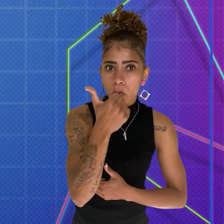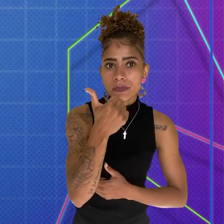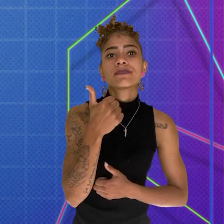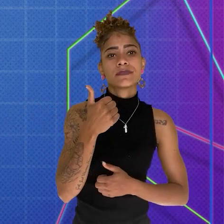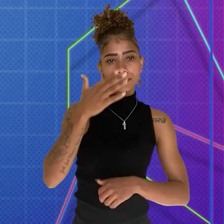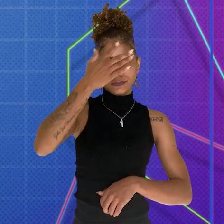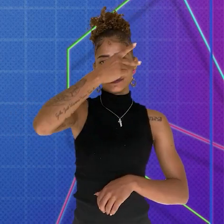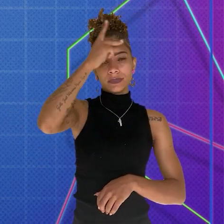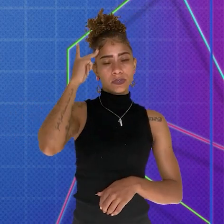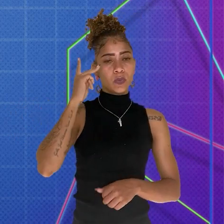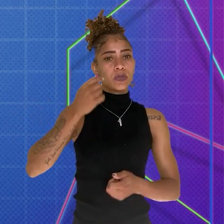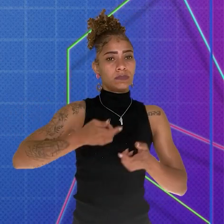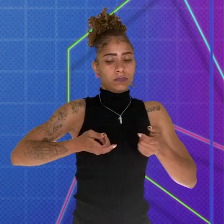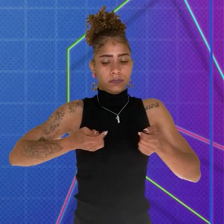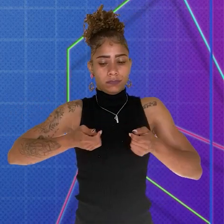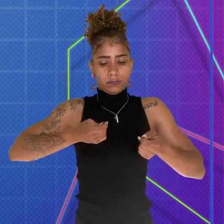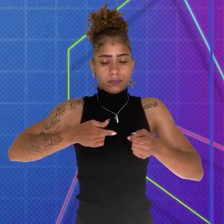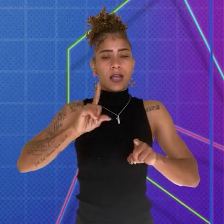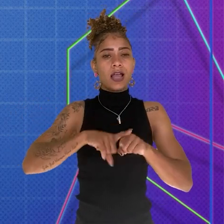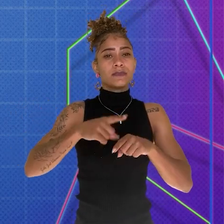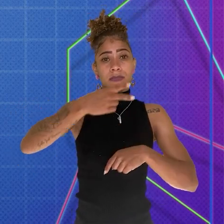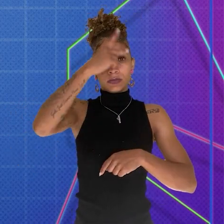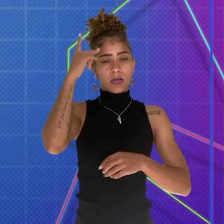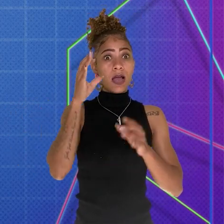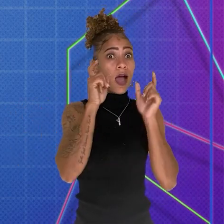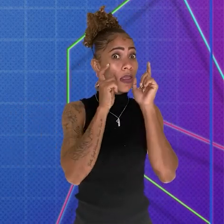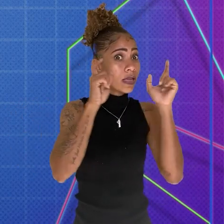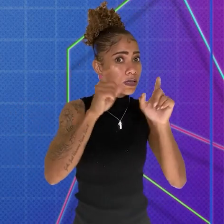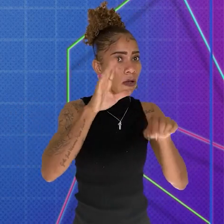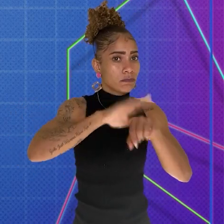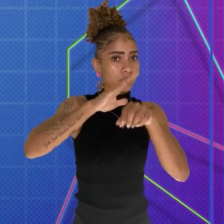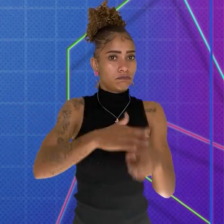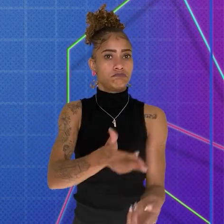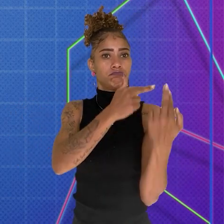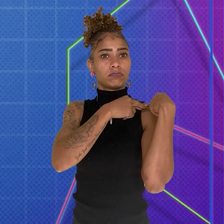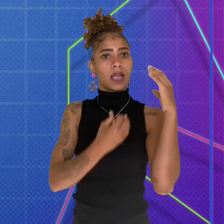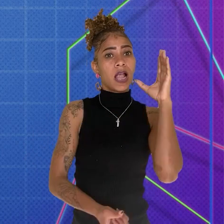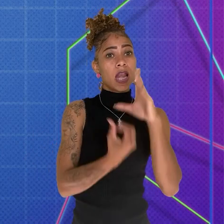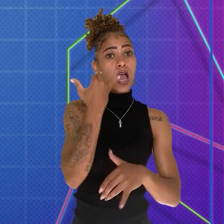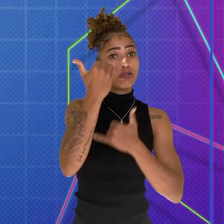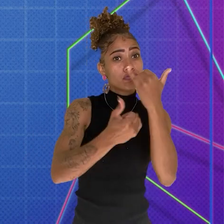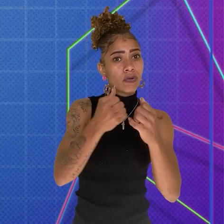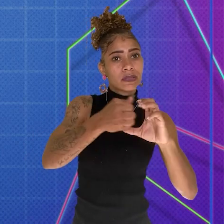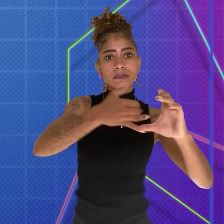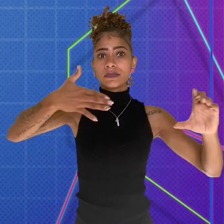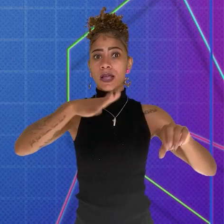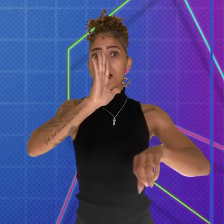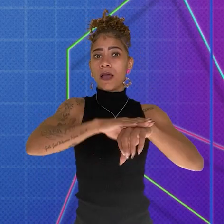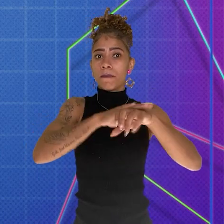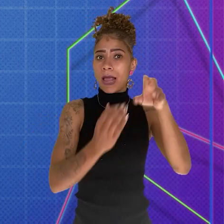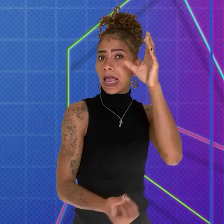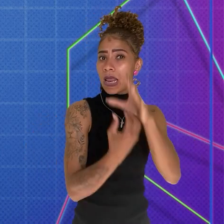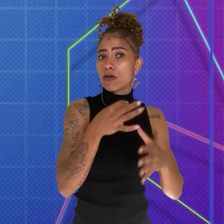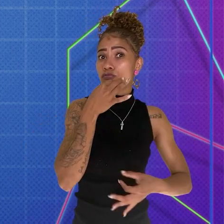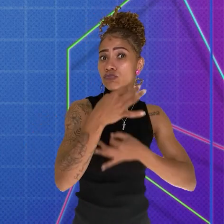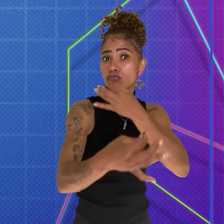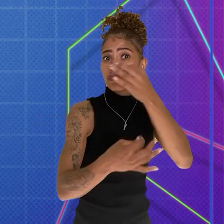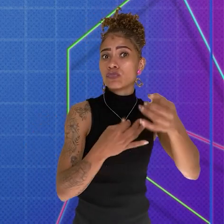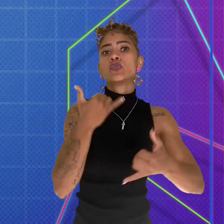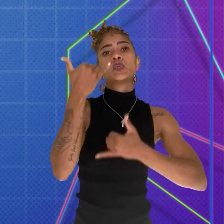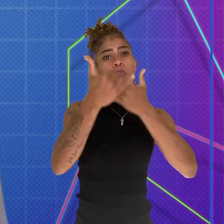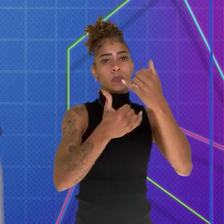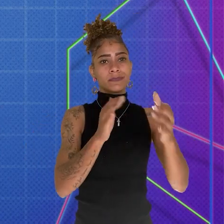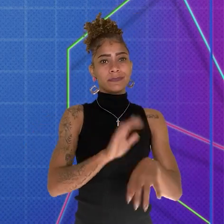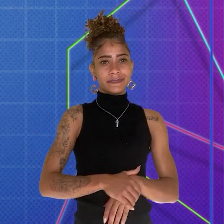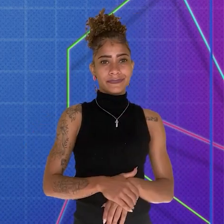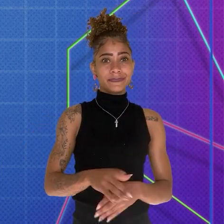satisfatória para os jogadores. Os desenvolvedores dos jogos devem prestar atenção especial a essa característica ao projetar e criar efeitos sonoros para os seus